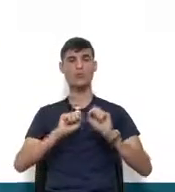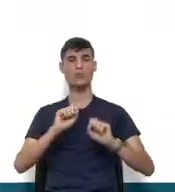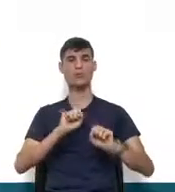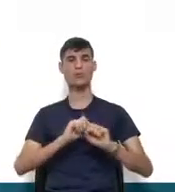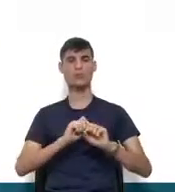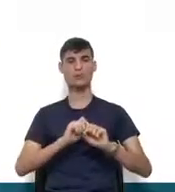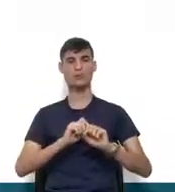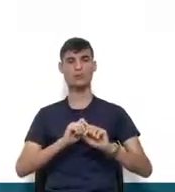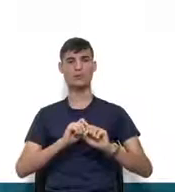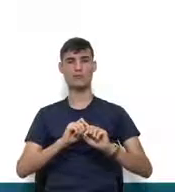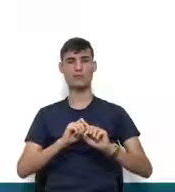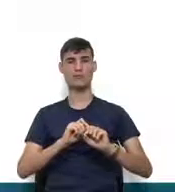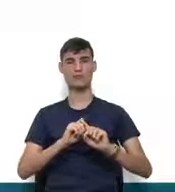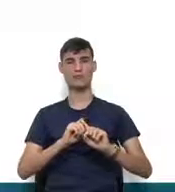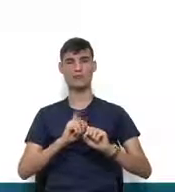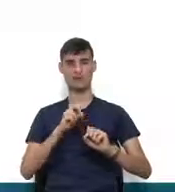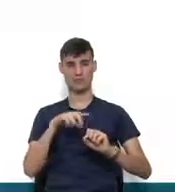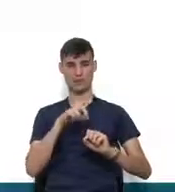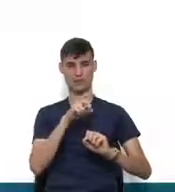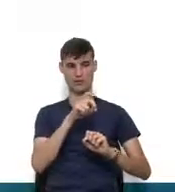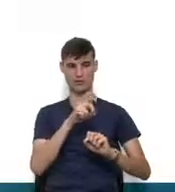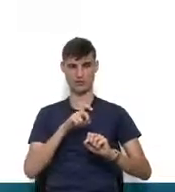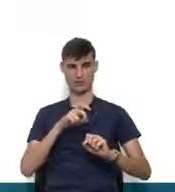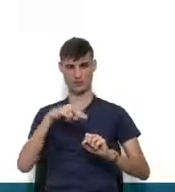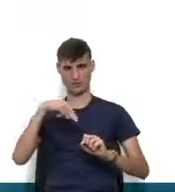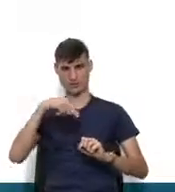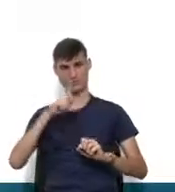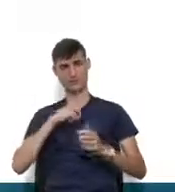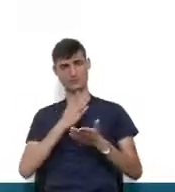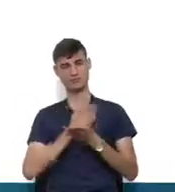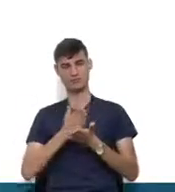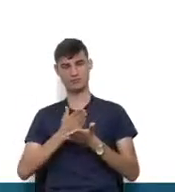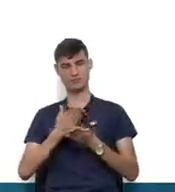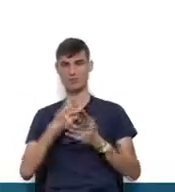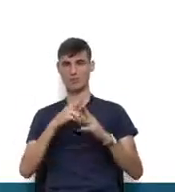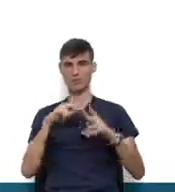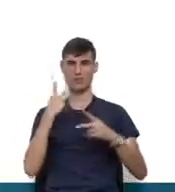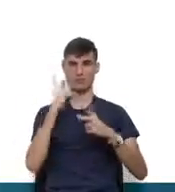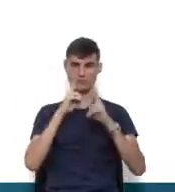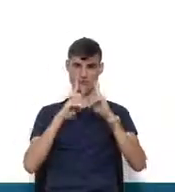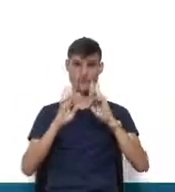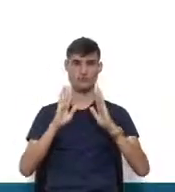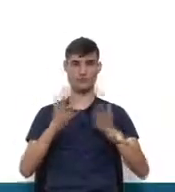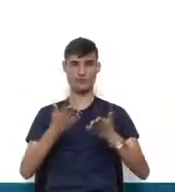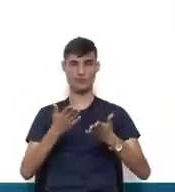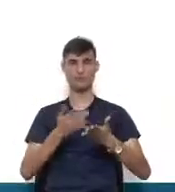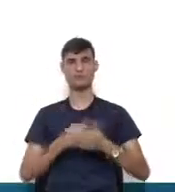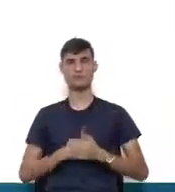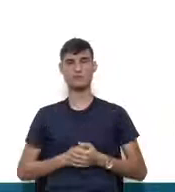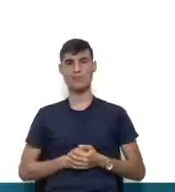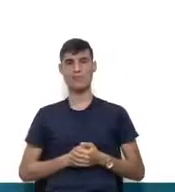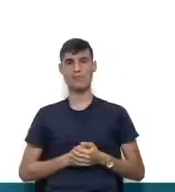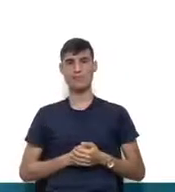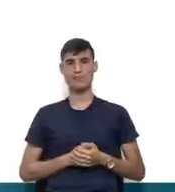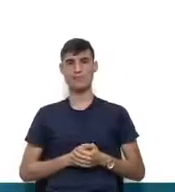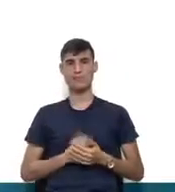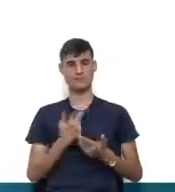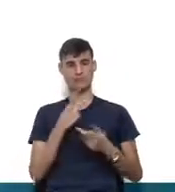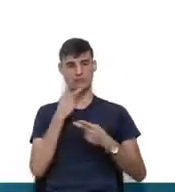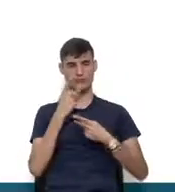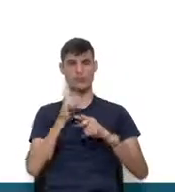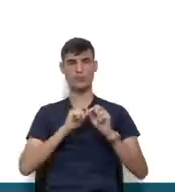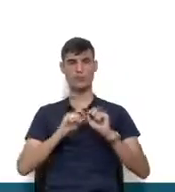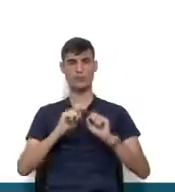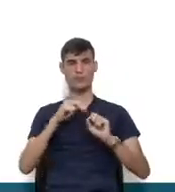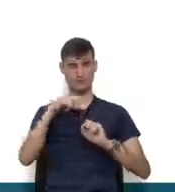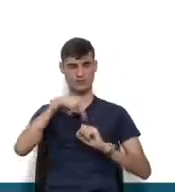seguinte: seja xn uma sequência, igual nós acabamos de ver, tá? Então, nós podemos dizer aqui